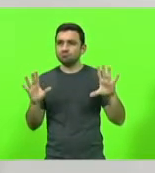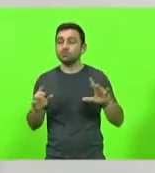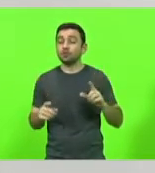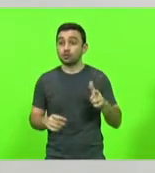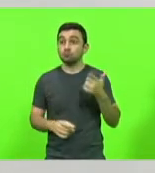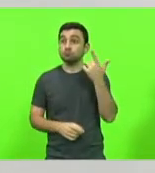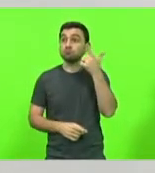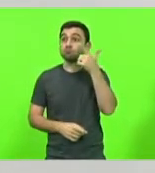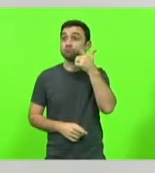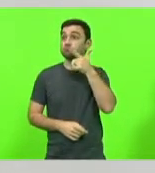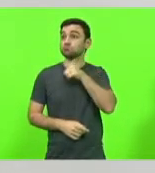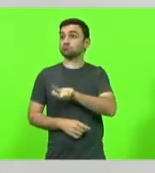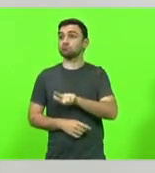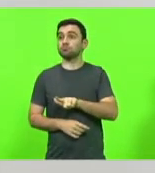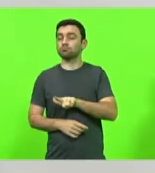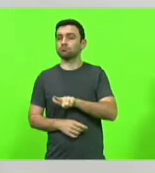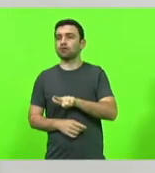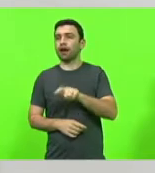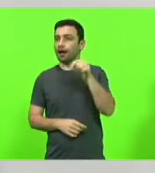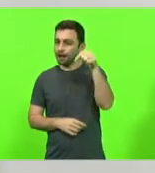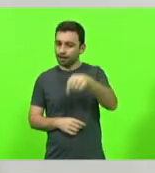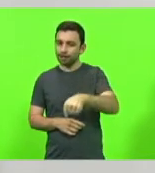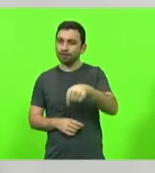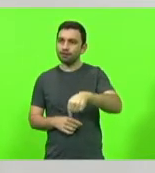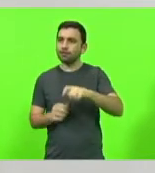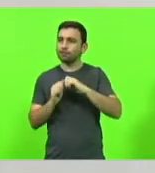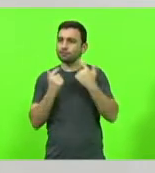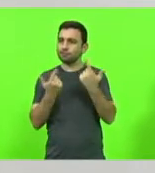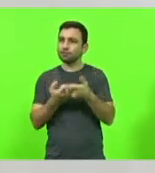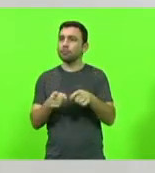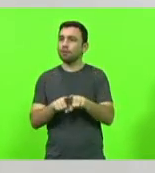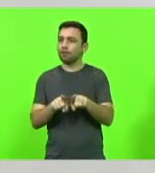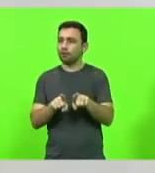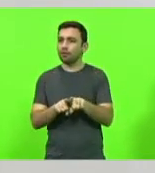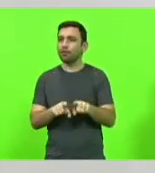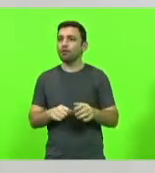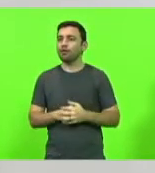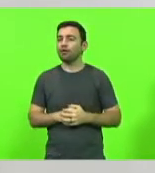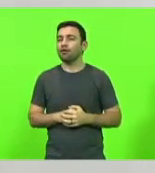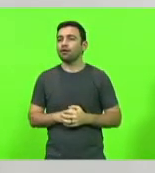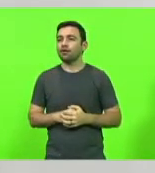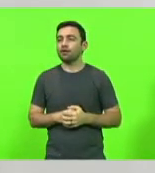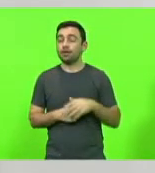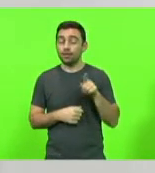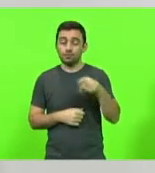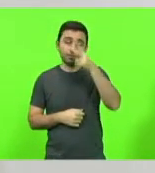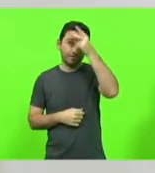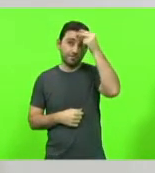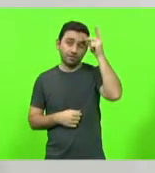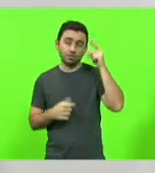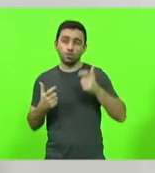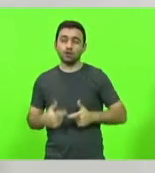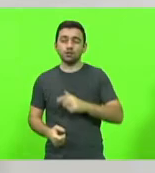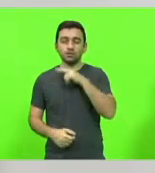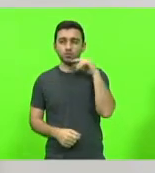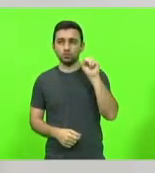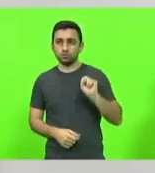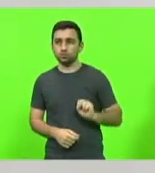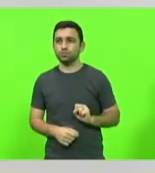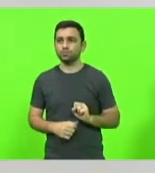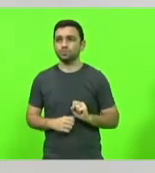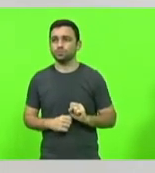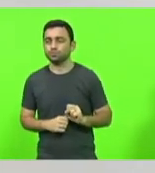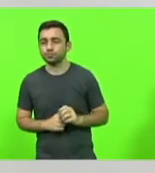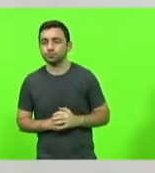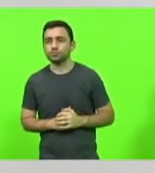uma cadeira nesse parlamento. Foi também prefeito de Jaraguá do Sul. Quero destacar também